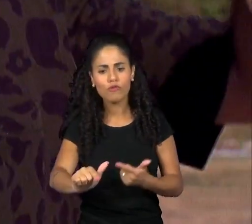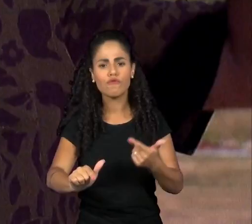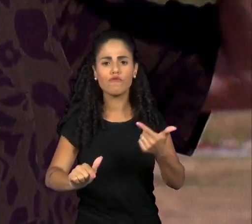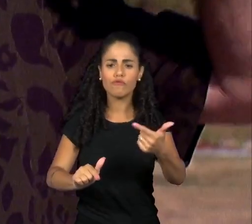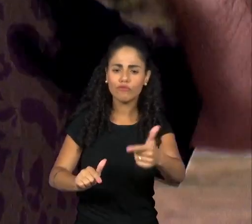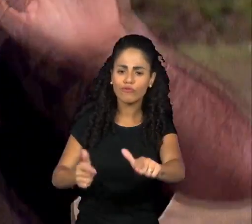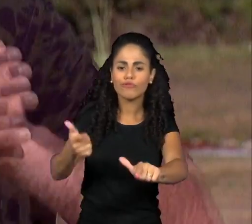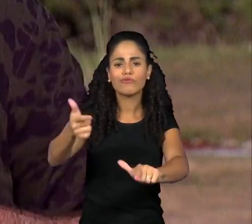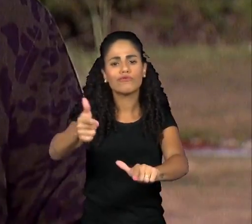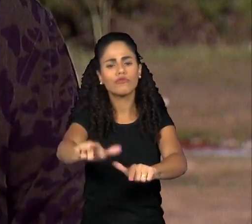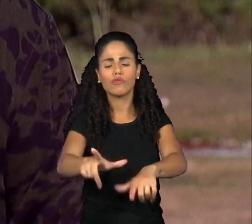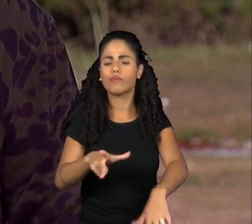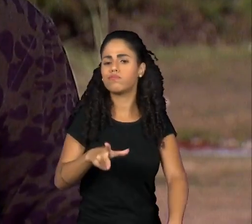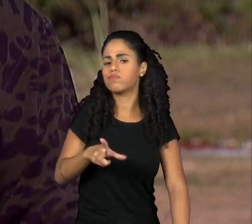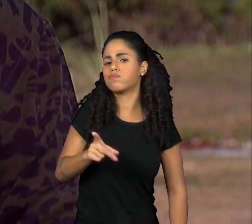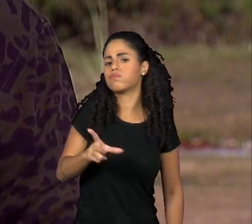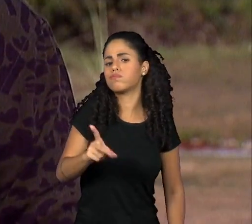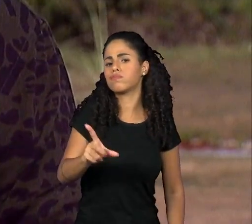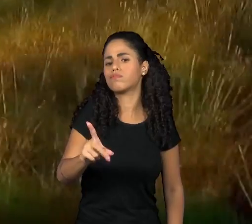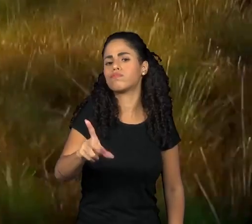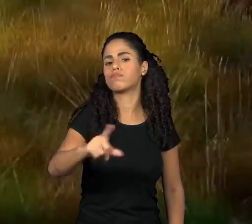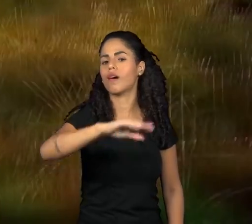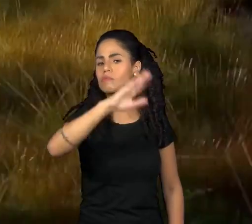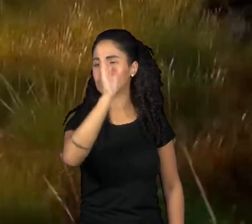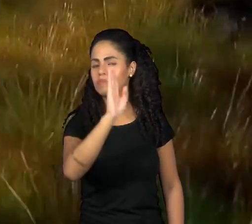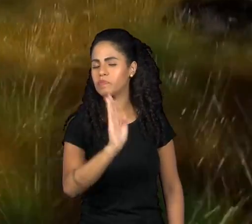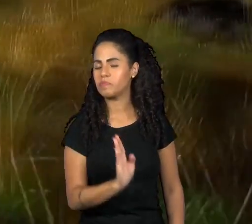ad infinitum no Brasil, né?